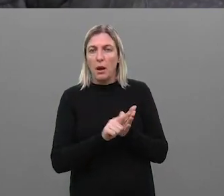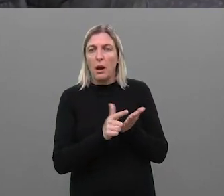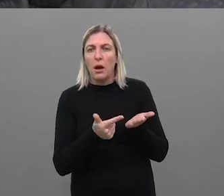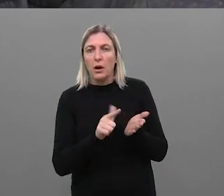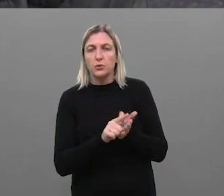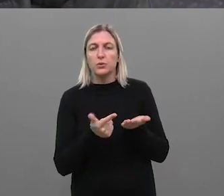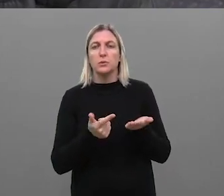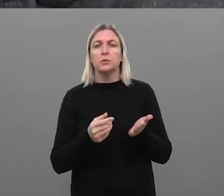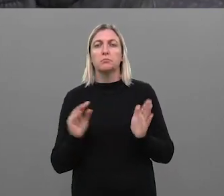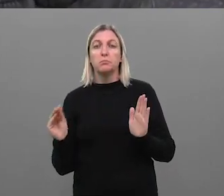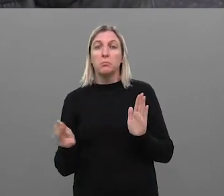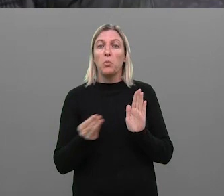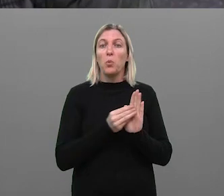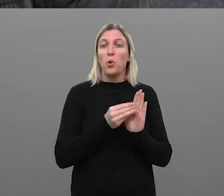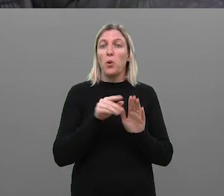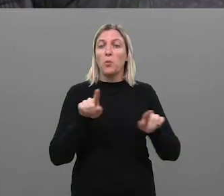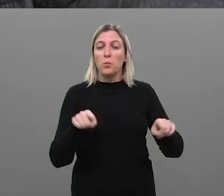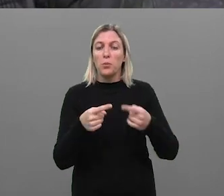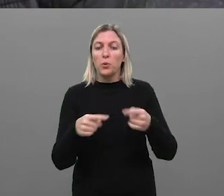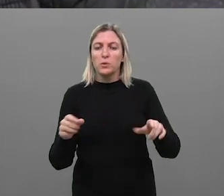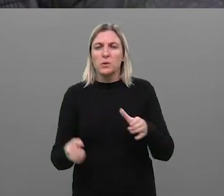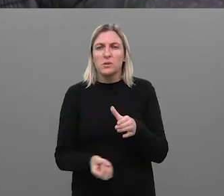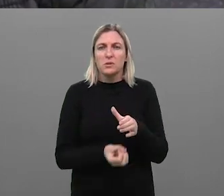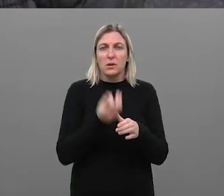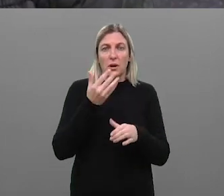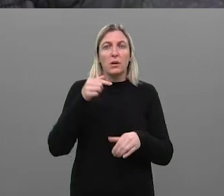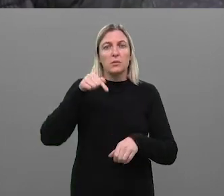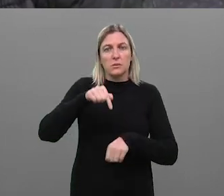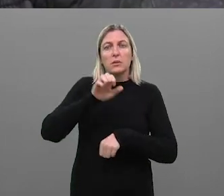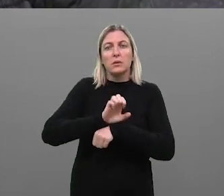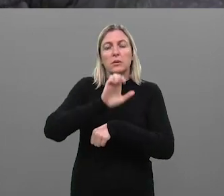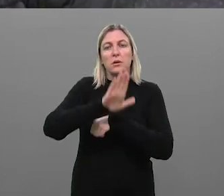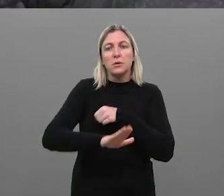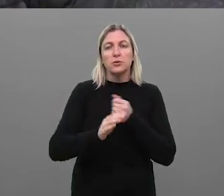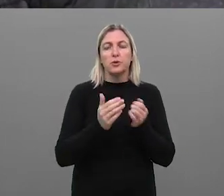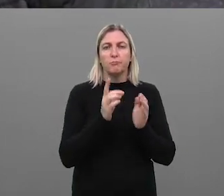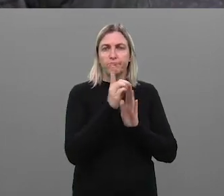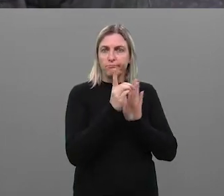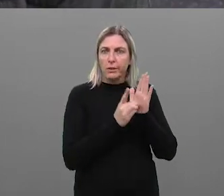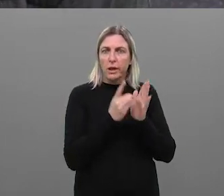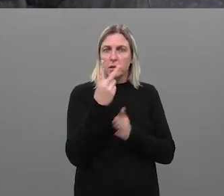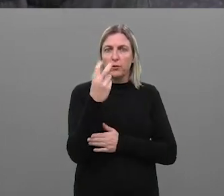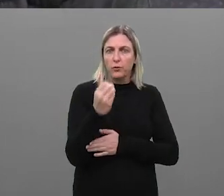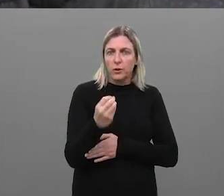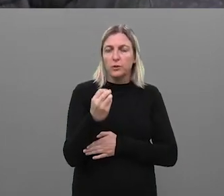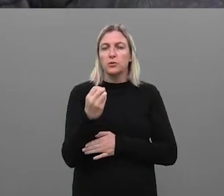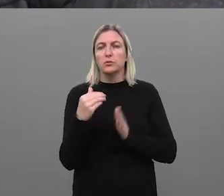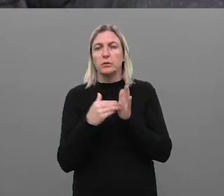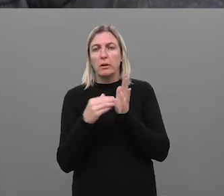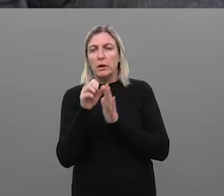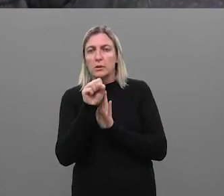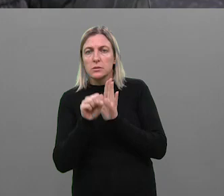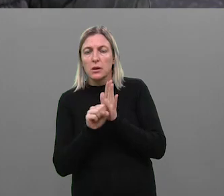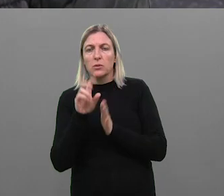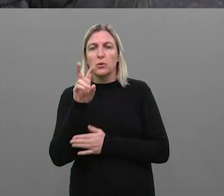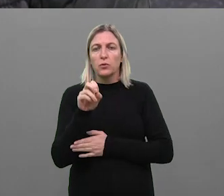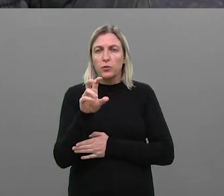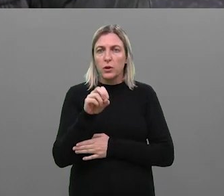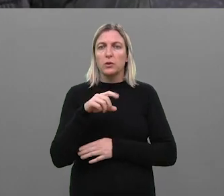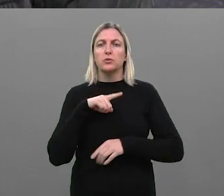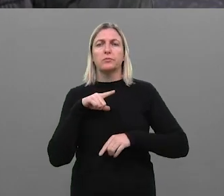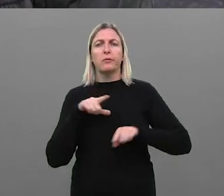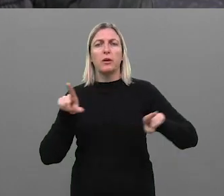né dos mais variados tipos né começa na década de 20 até o início do século XX então tem música sacra tem